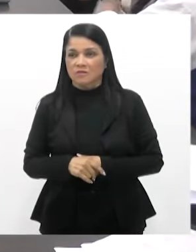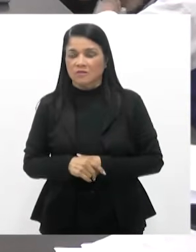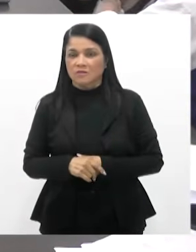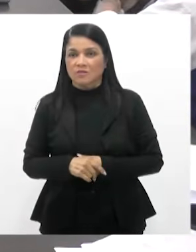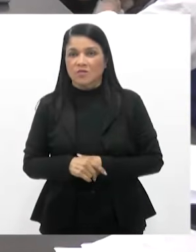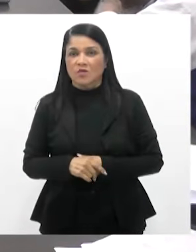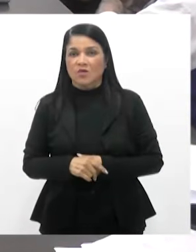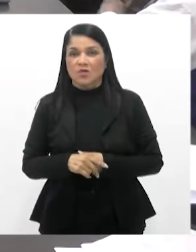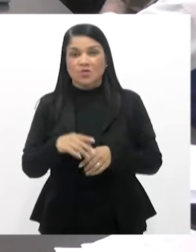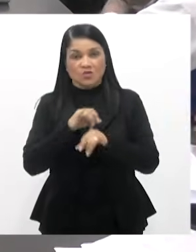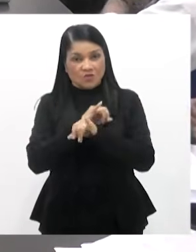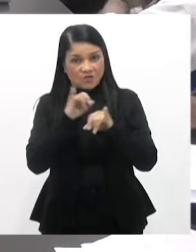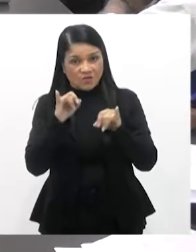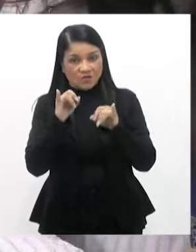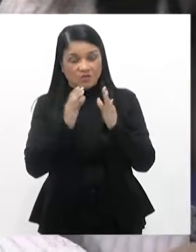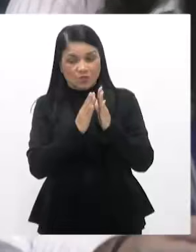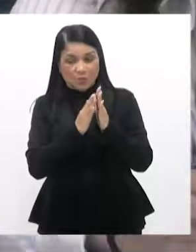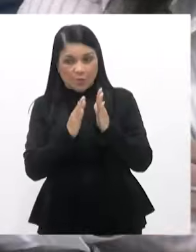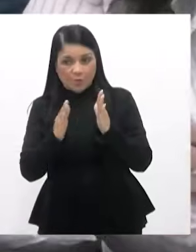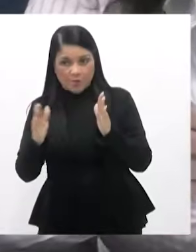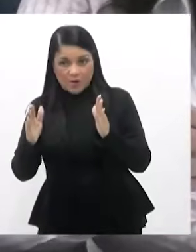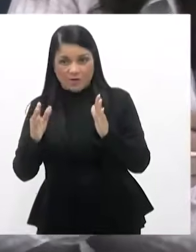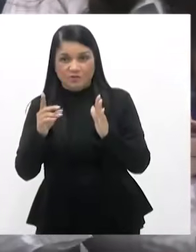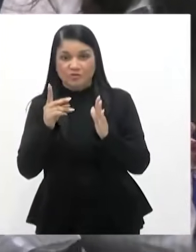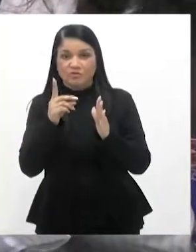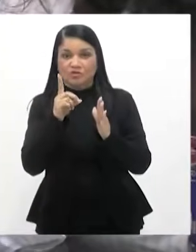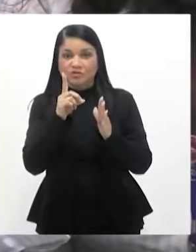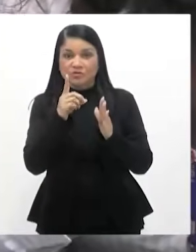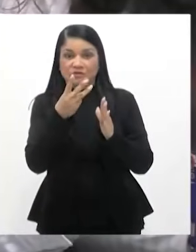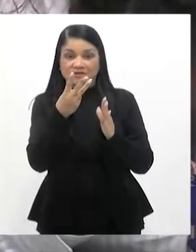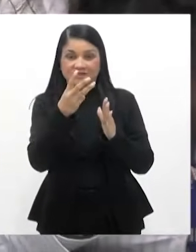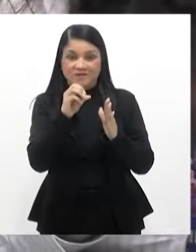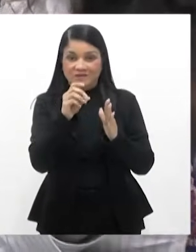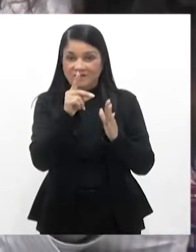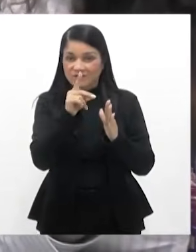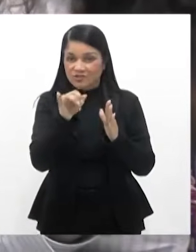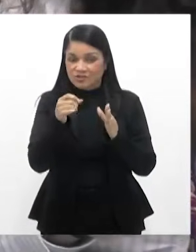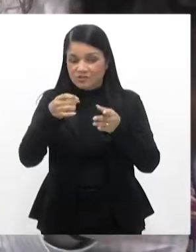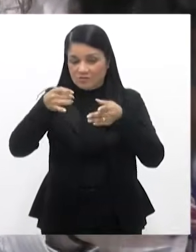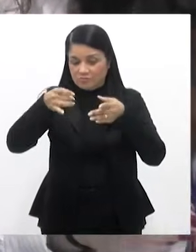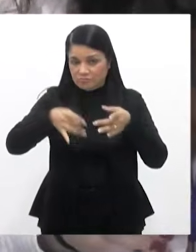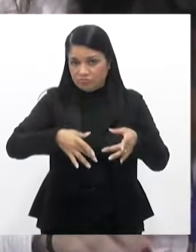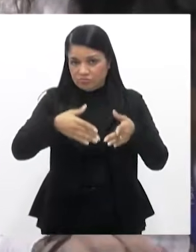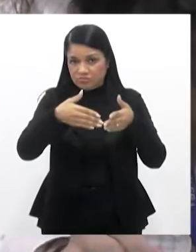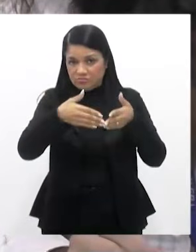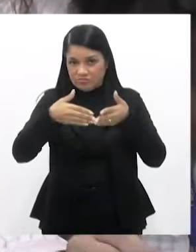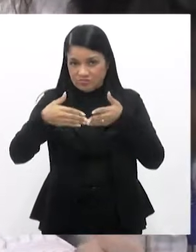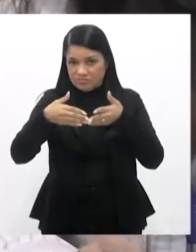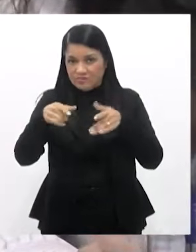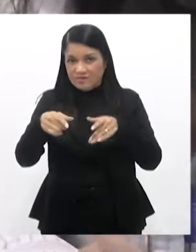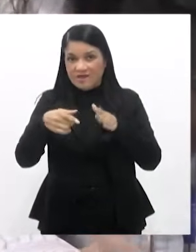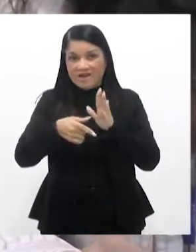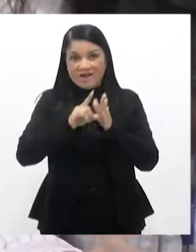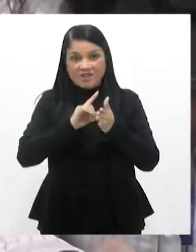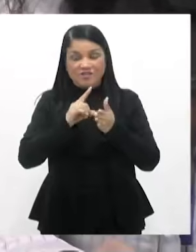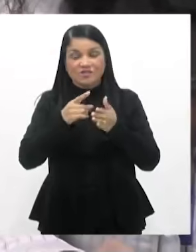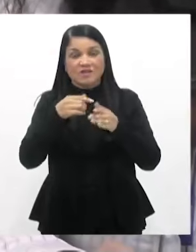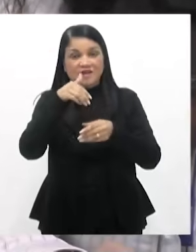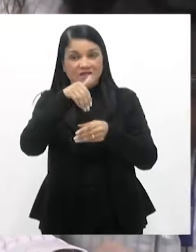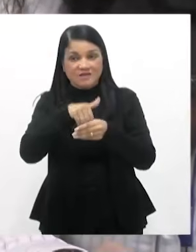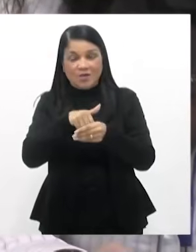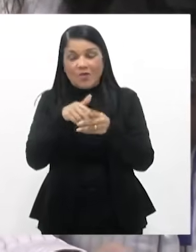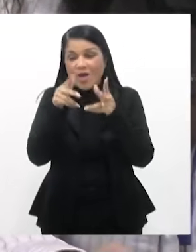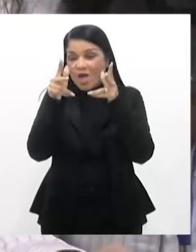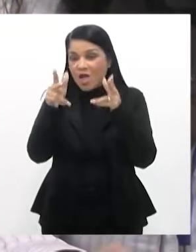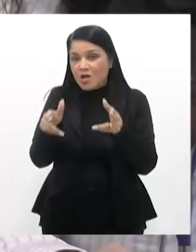Porque quando eu falei sobre o prazo de 30 dias de desincompatibilização antes da eleição, foi colocado, não, mas é a mesma coisa que está